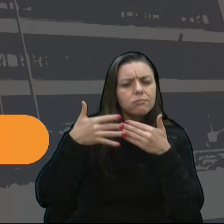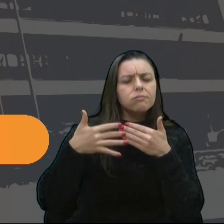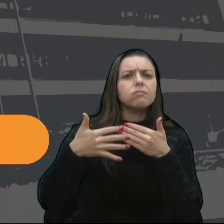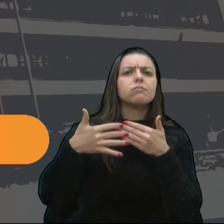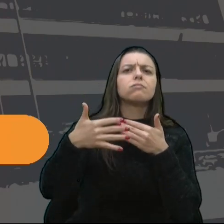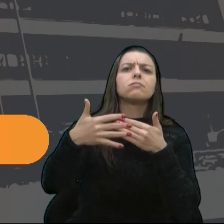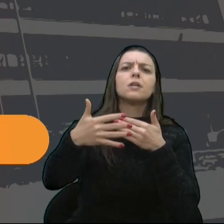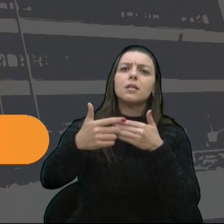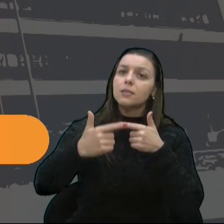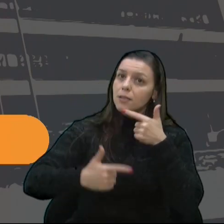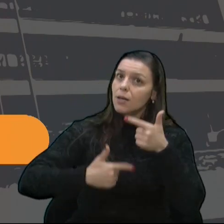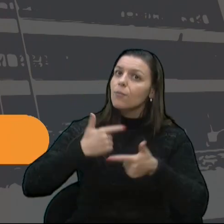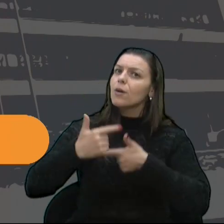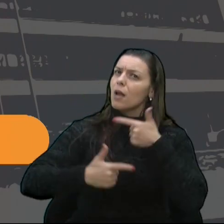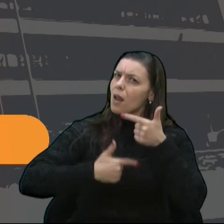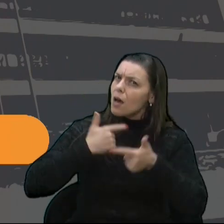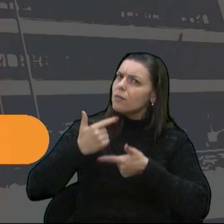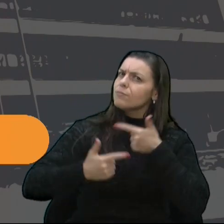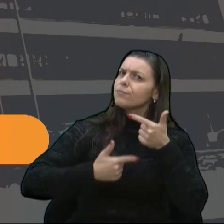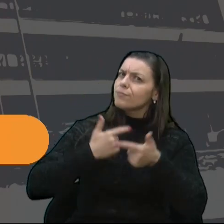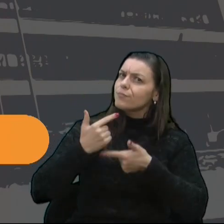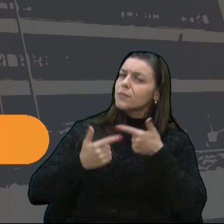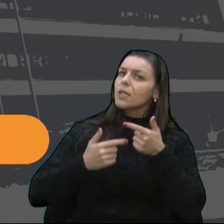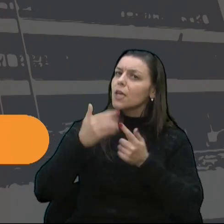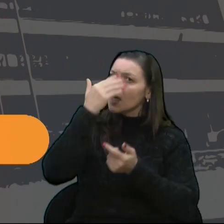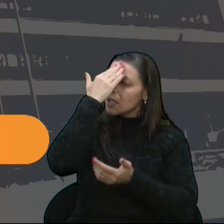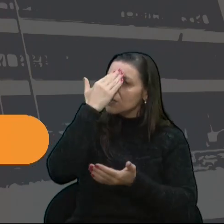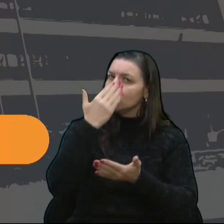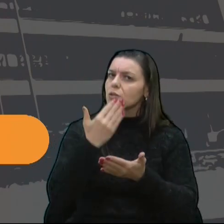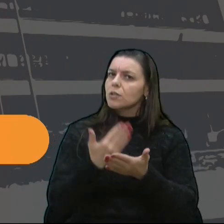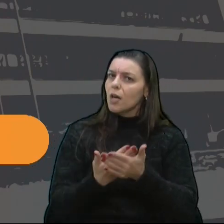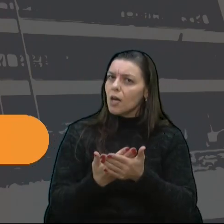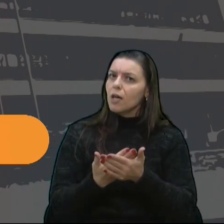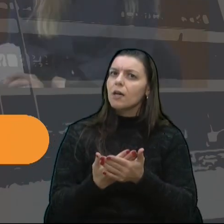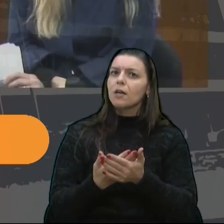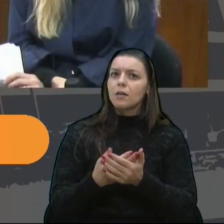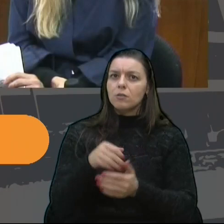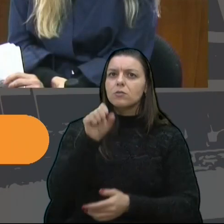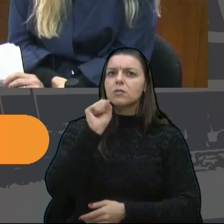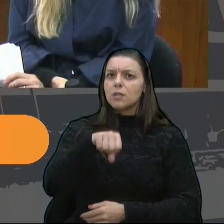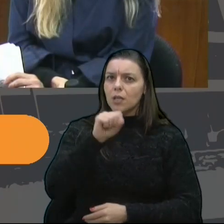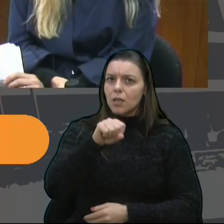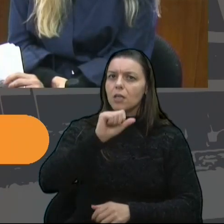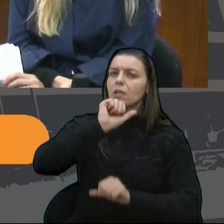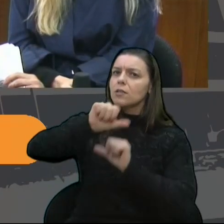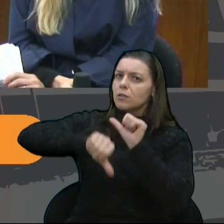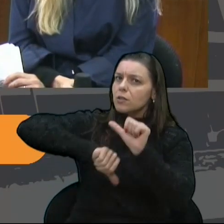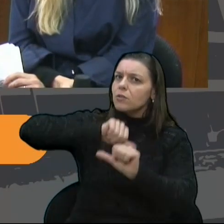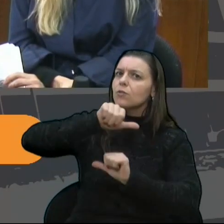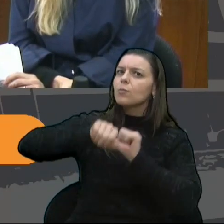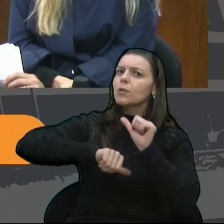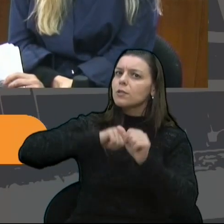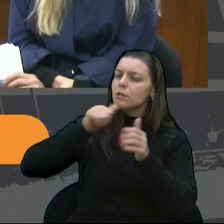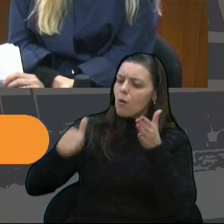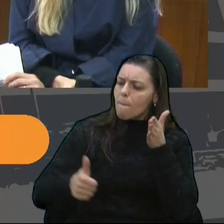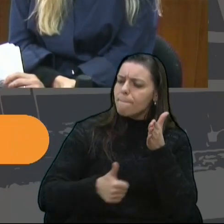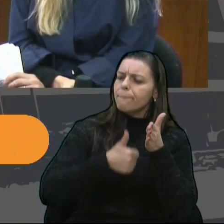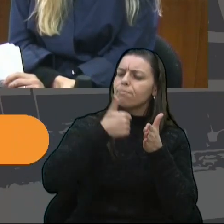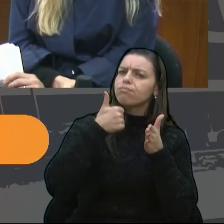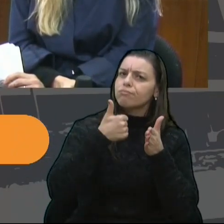trabalhar duro e acreditar que realmente, né, essa transformação pode ser positiva